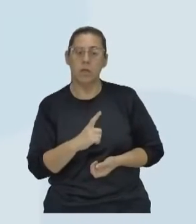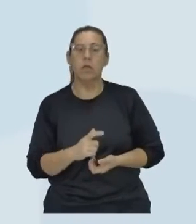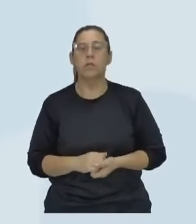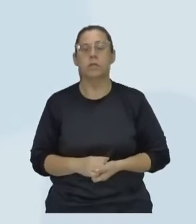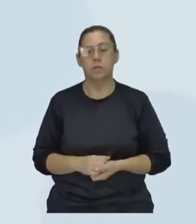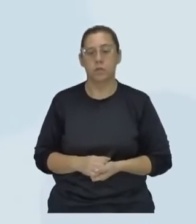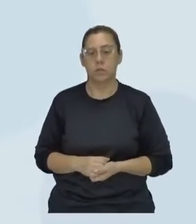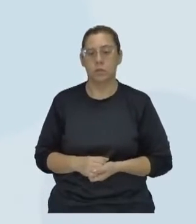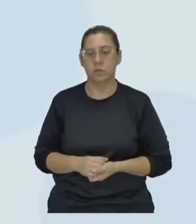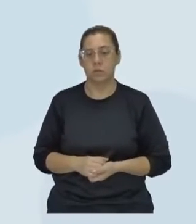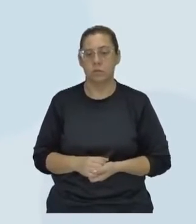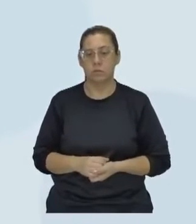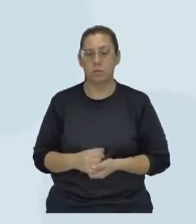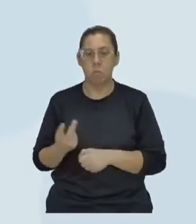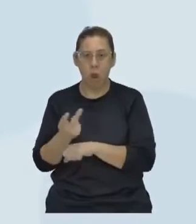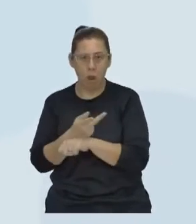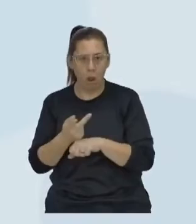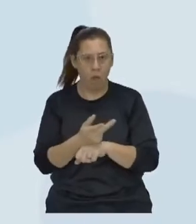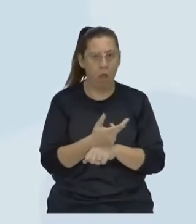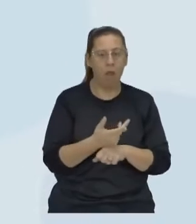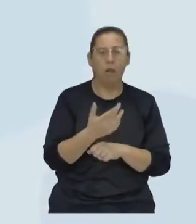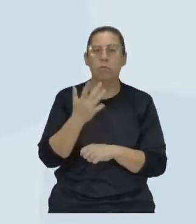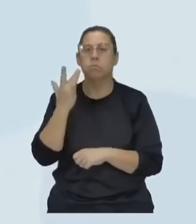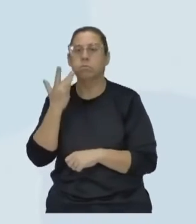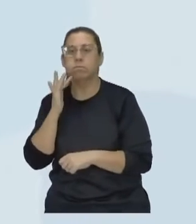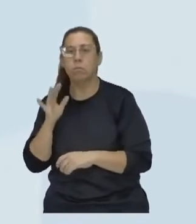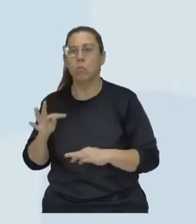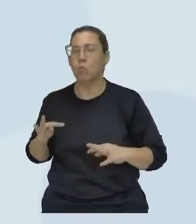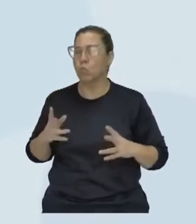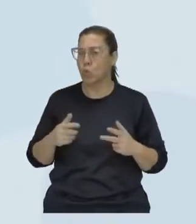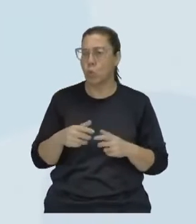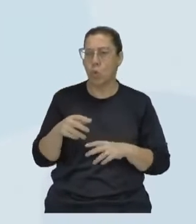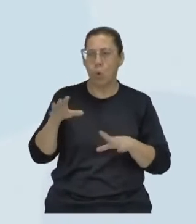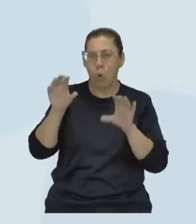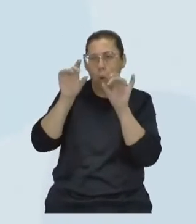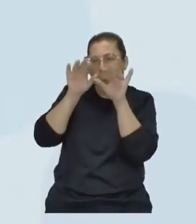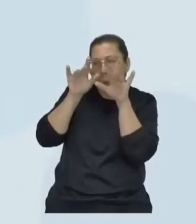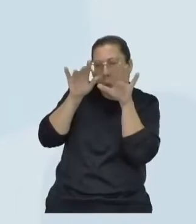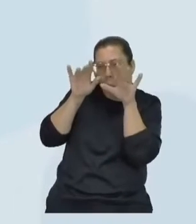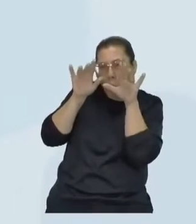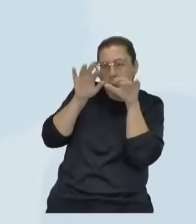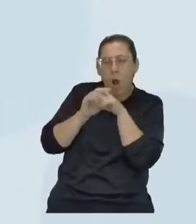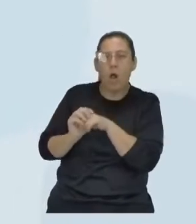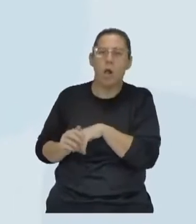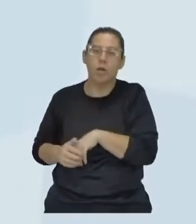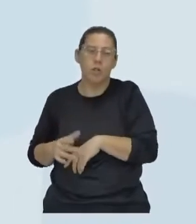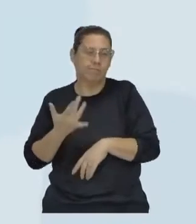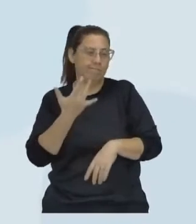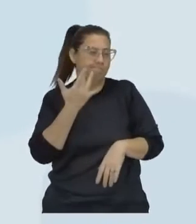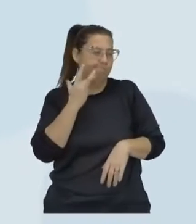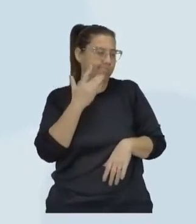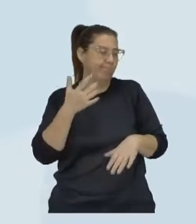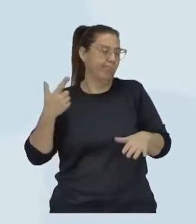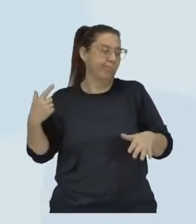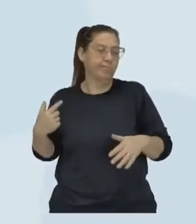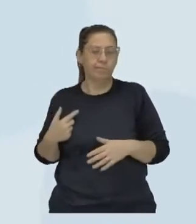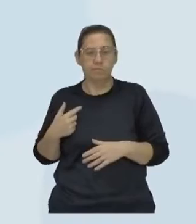de um caçador de tesouro e, de todo modo, seus olhos reluziam de uma riqueza